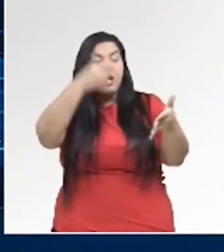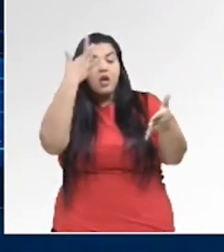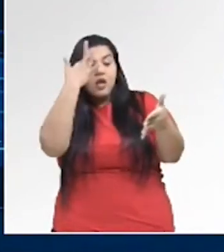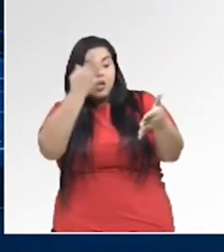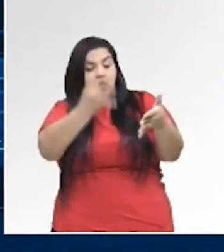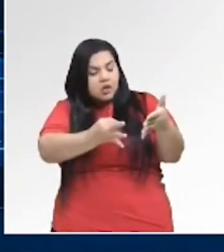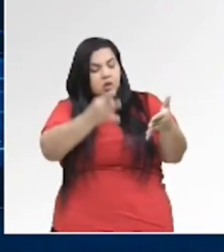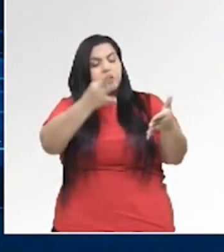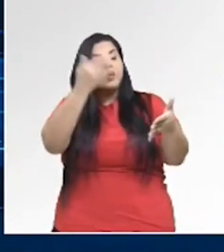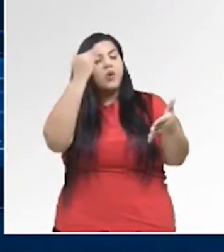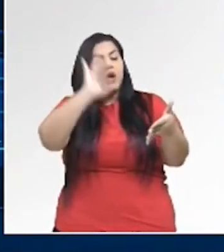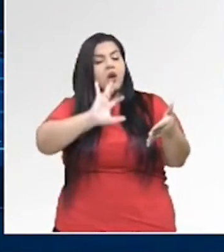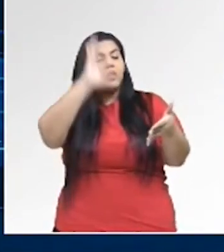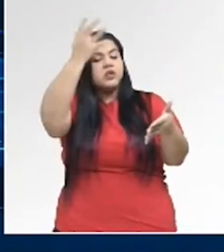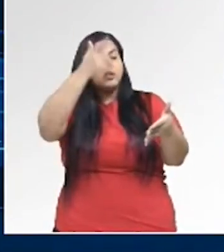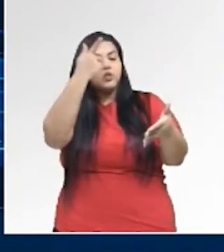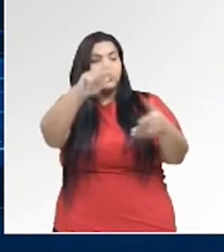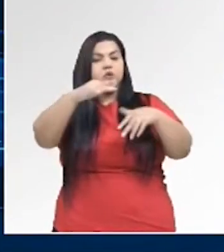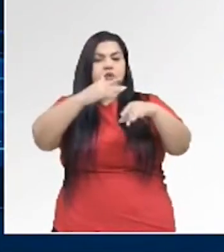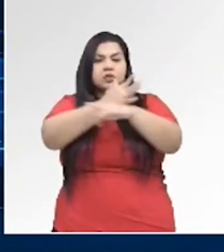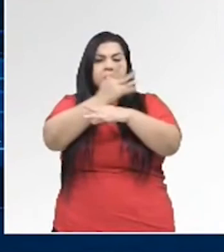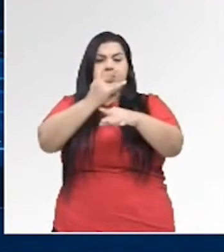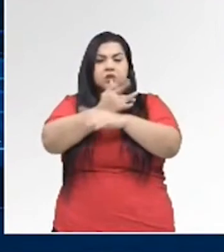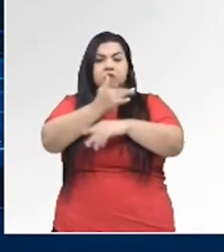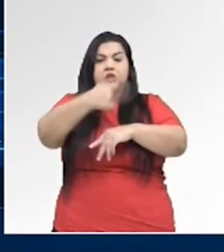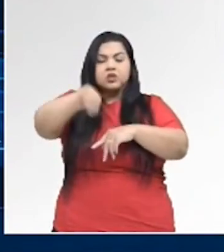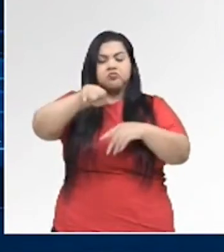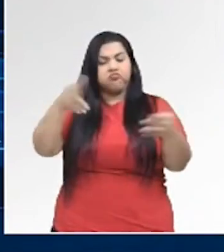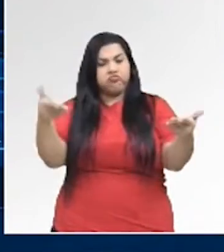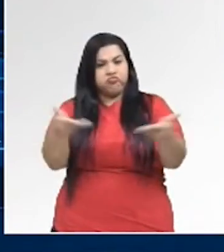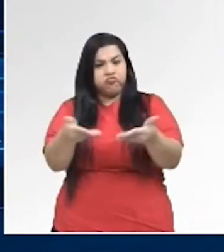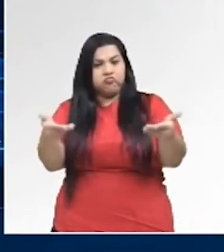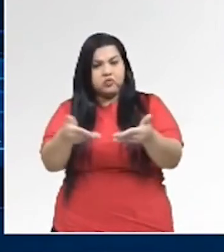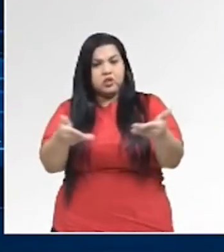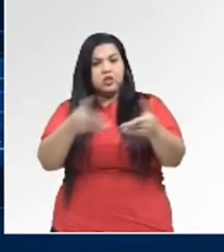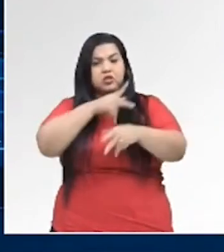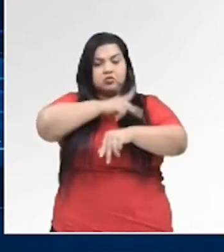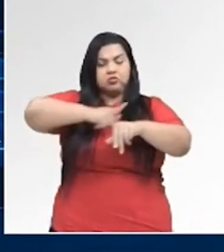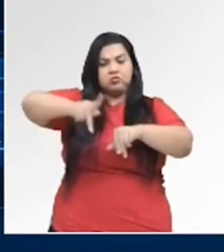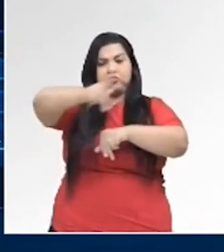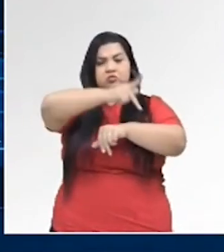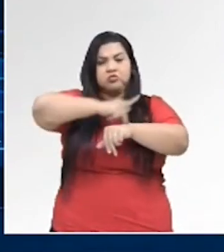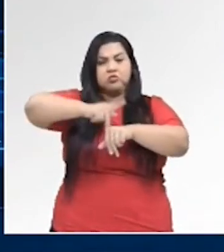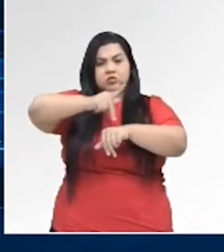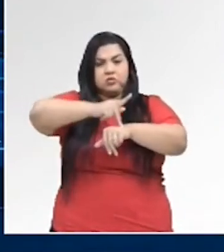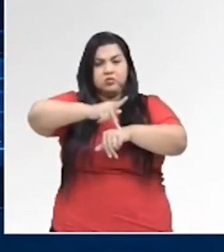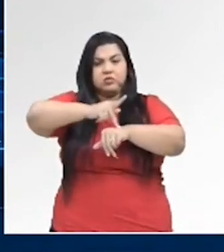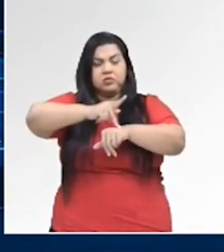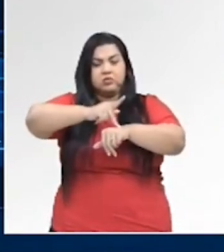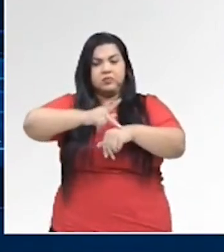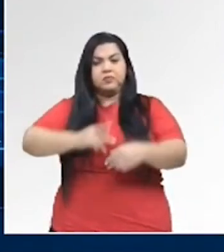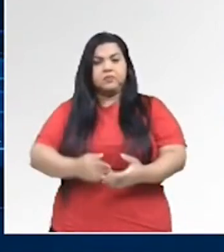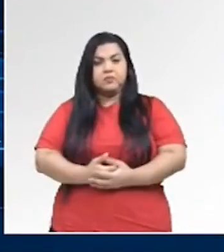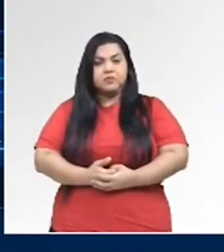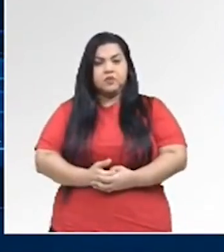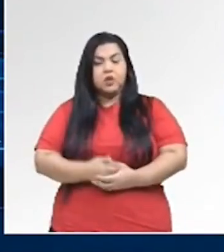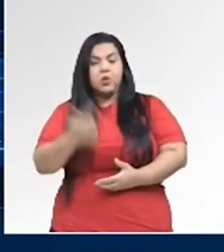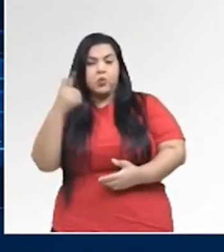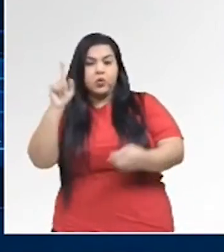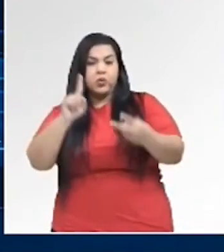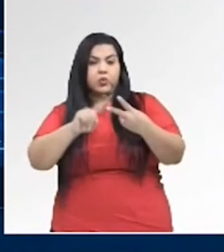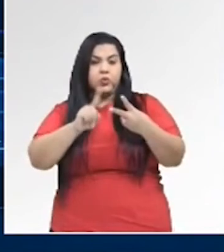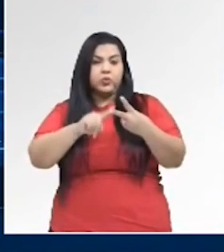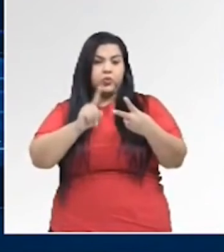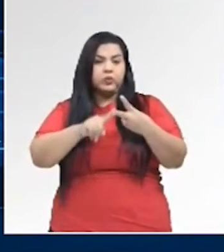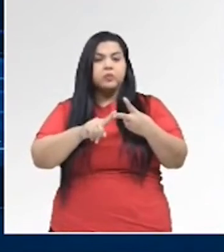está acontecendo na sua cidade, na sua atualidade, no país, né? Outro exemplo,